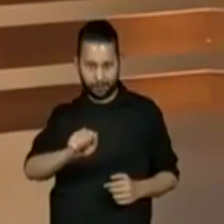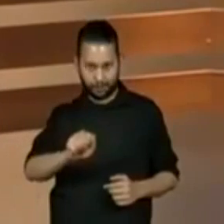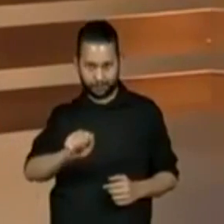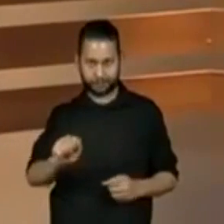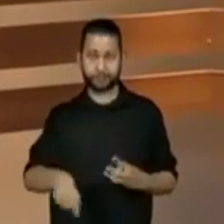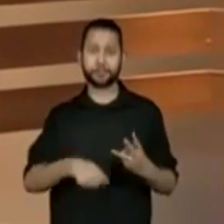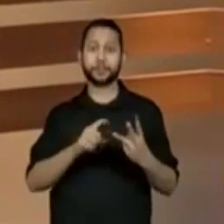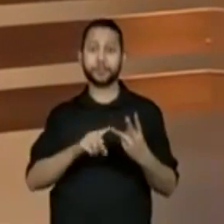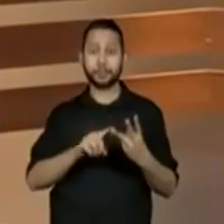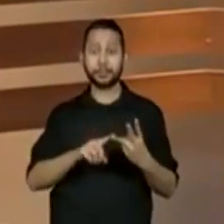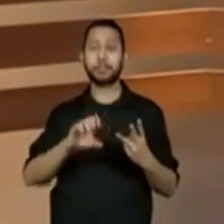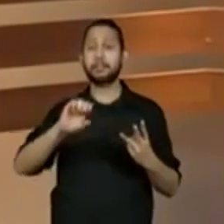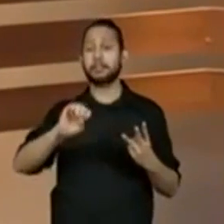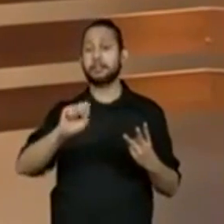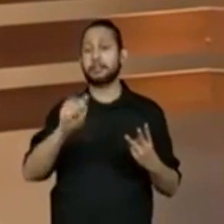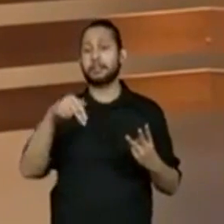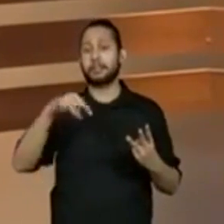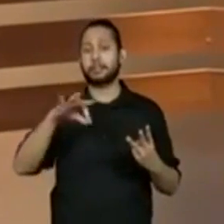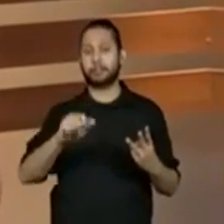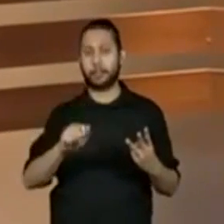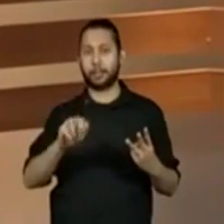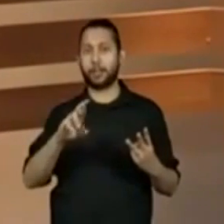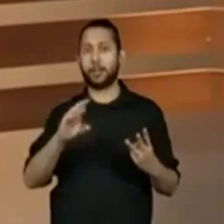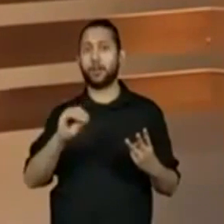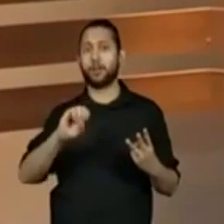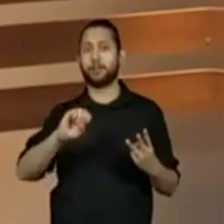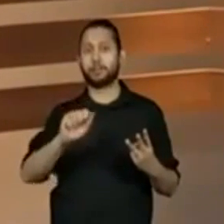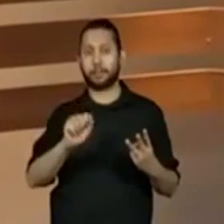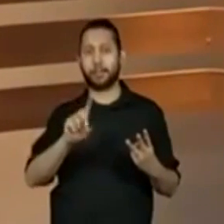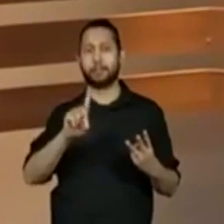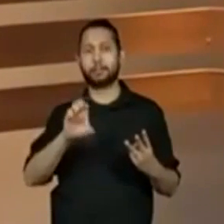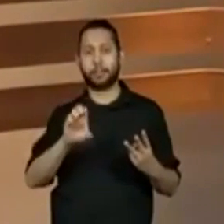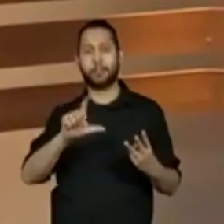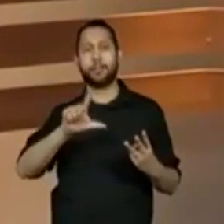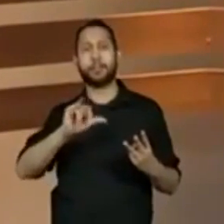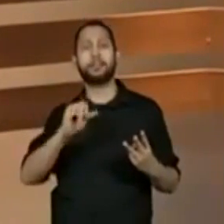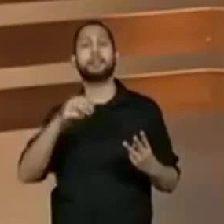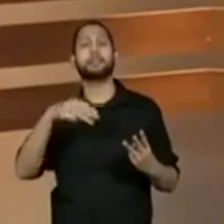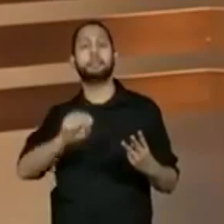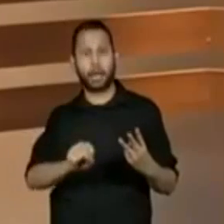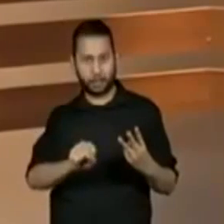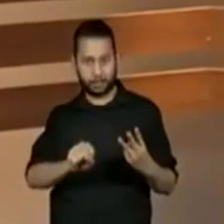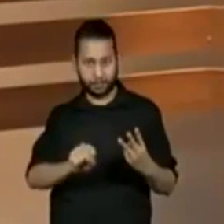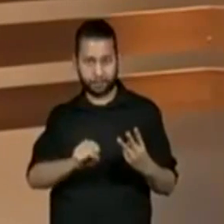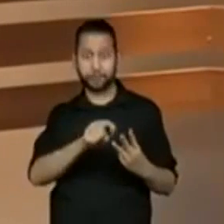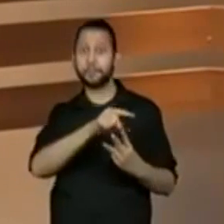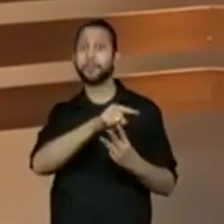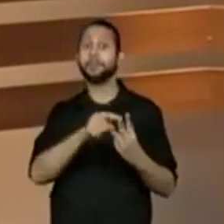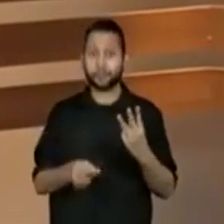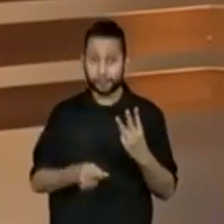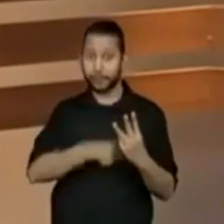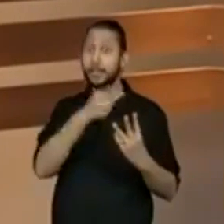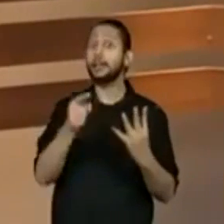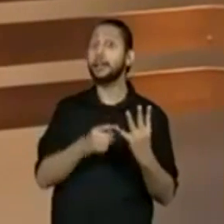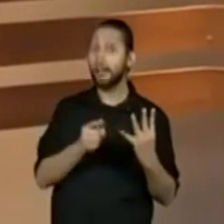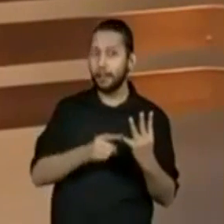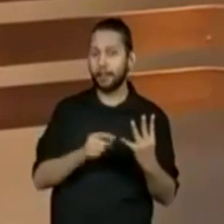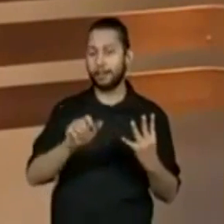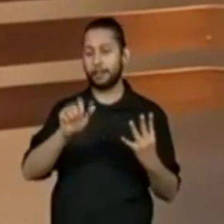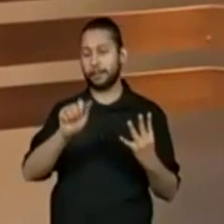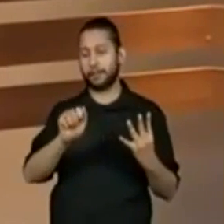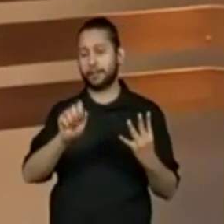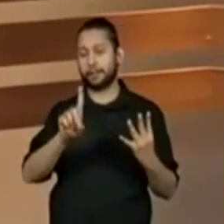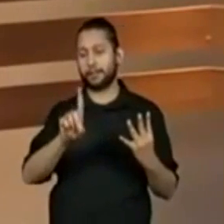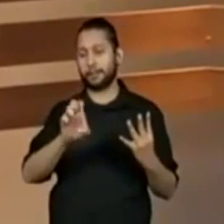de Lima e também a todos os pais, professores e alunos da Escola Professor